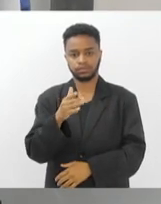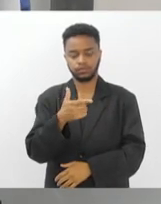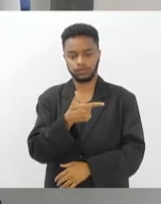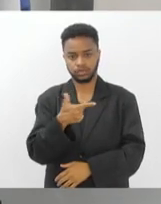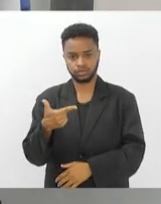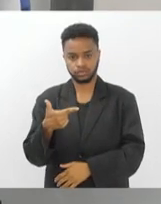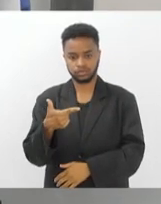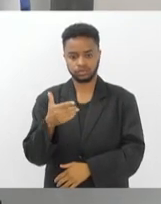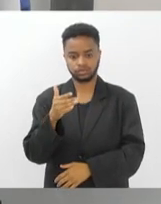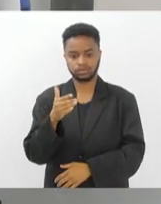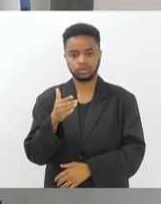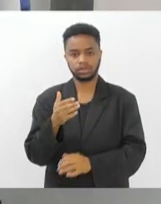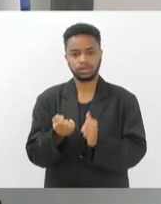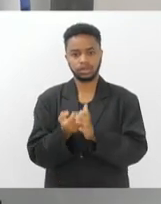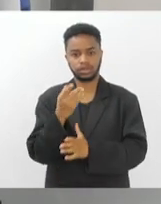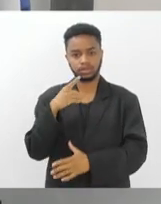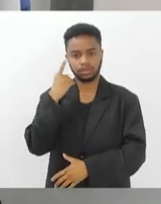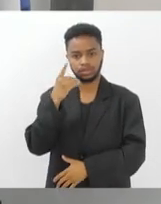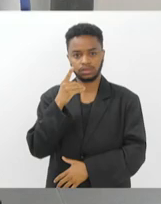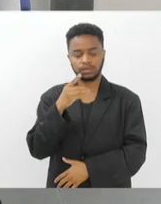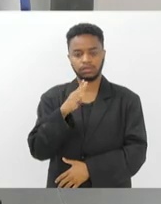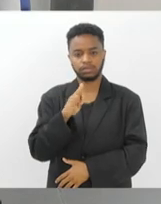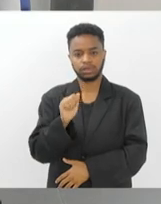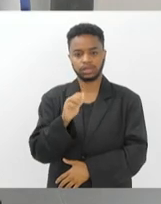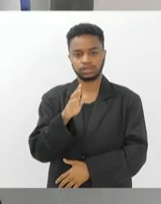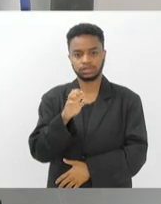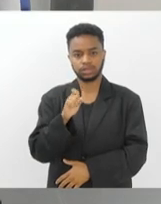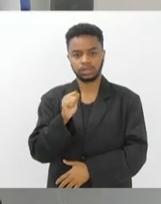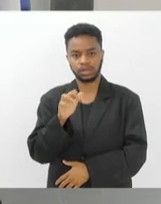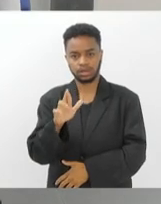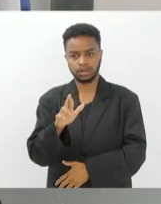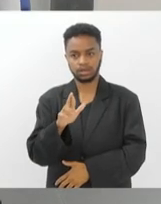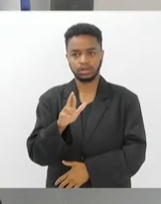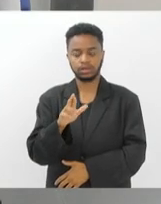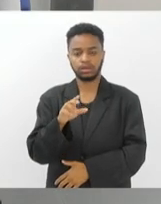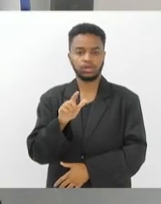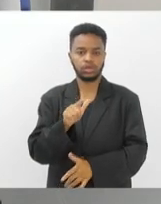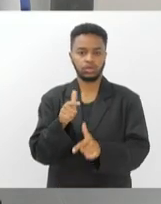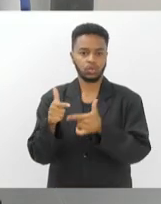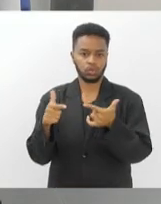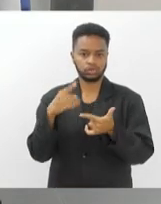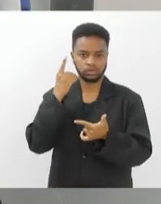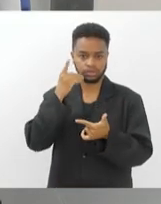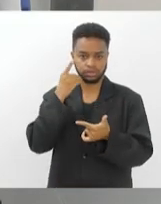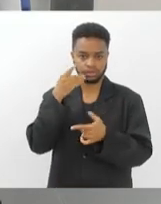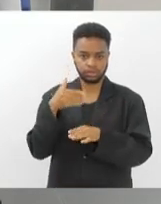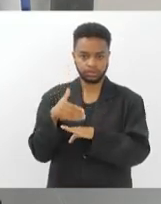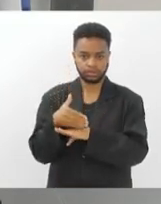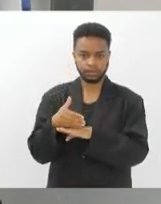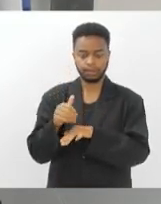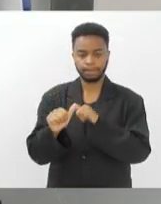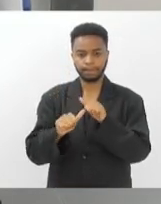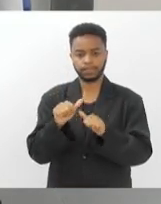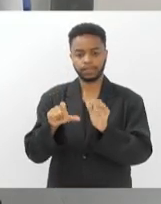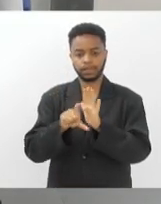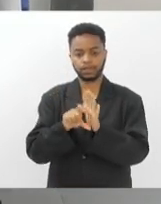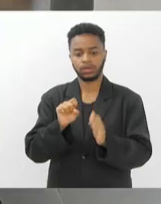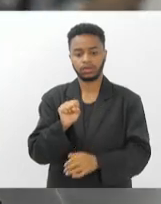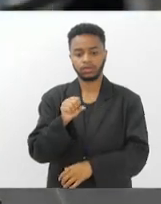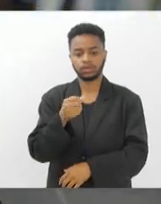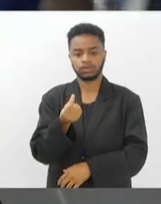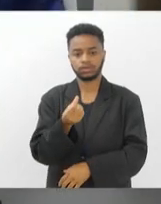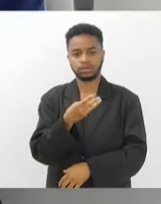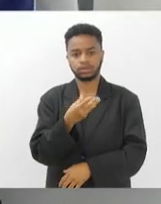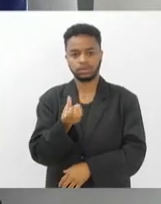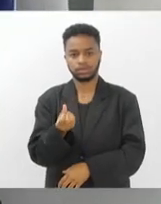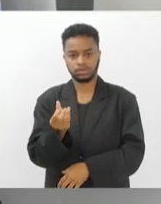5922, de autoria dos deputados Rodrigo Bacelar, Rodrigo Amorim, Anderson Moraes e Márcio Gualberto, que altera a lei 8.636,